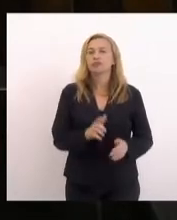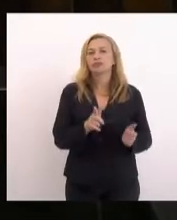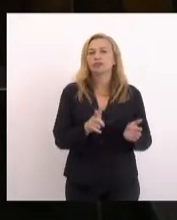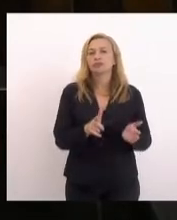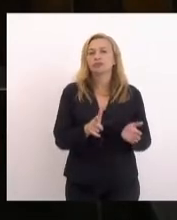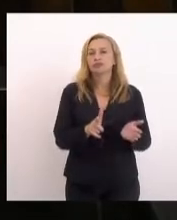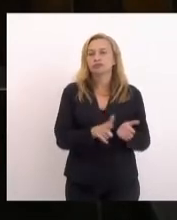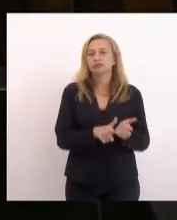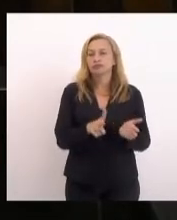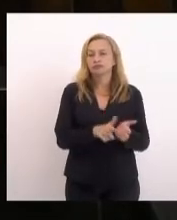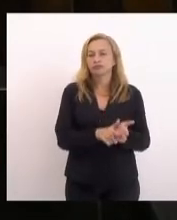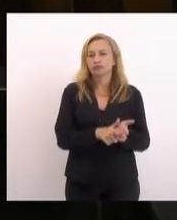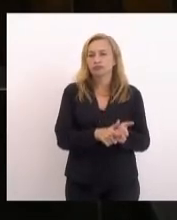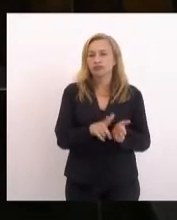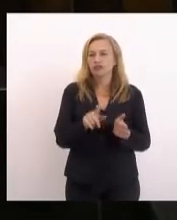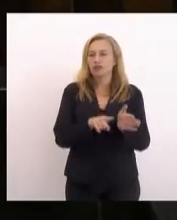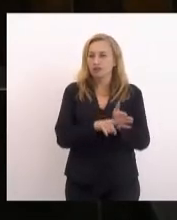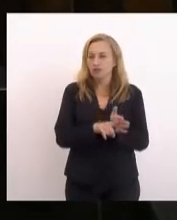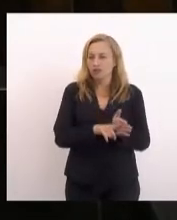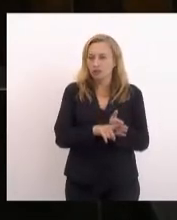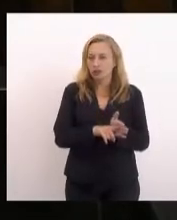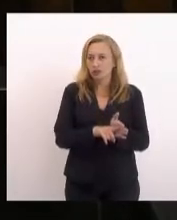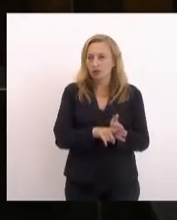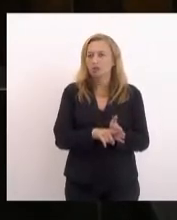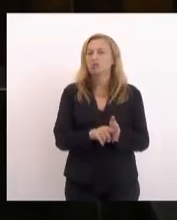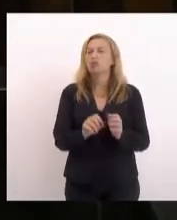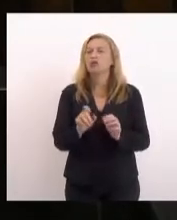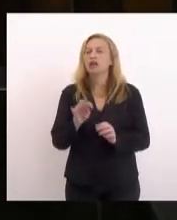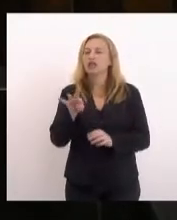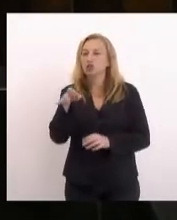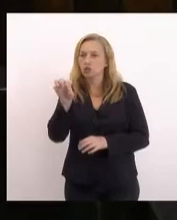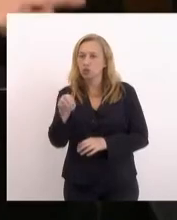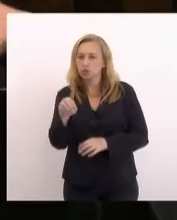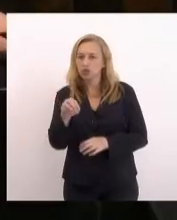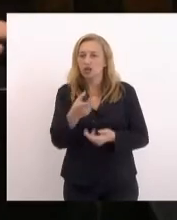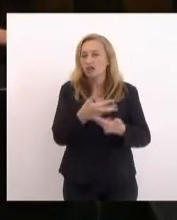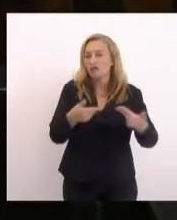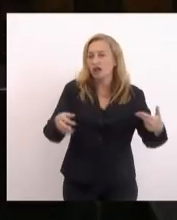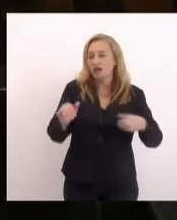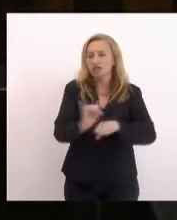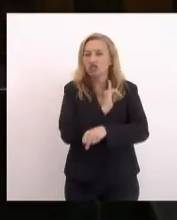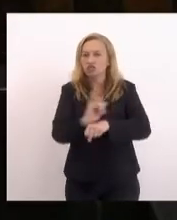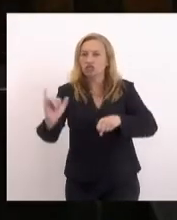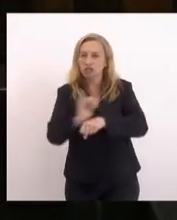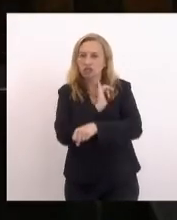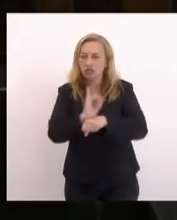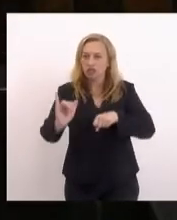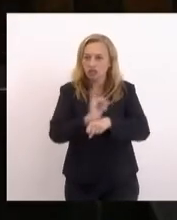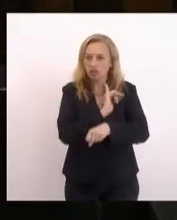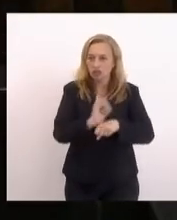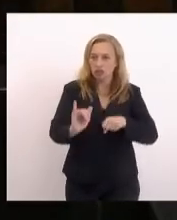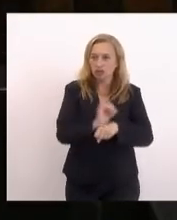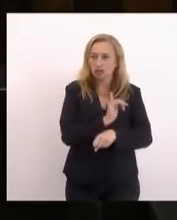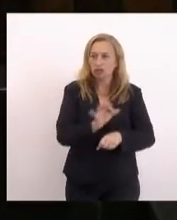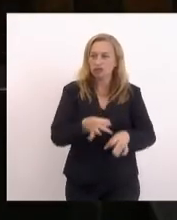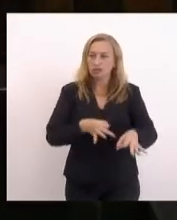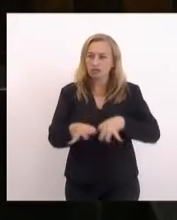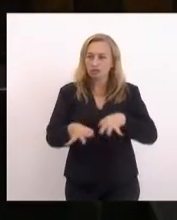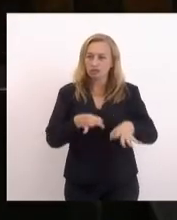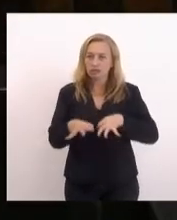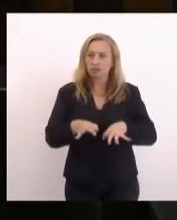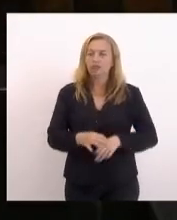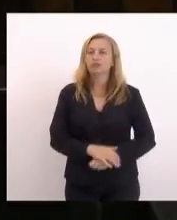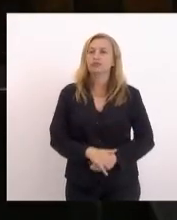eletrônica, para que possa ser simulada diversas estratégias de planejamento, inclusive para se